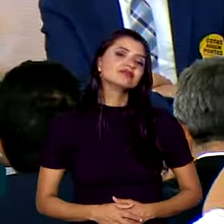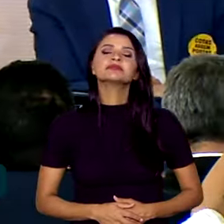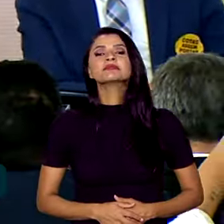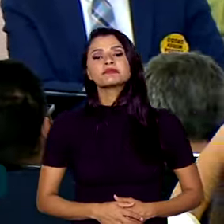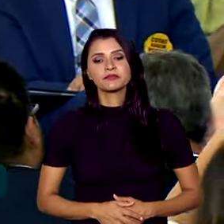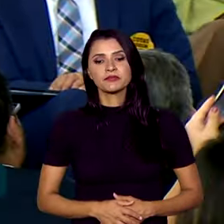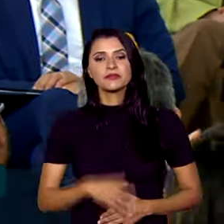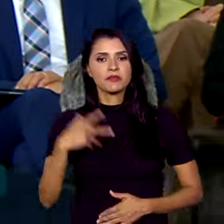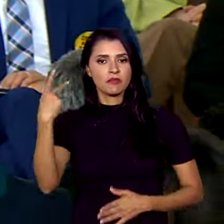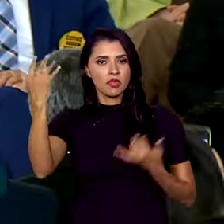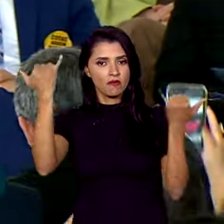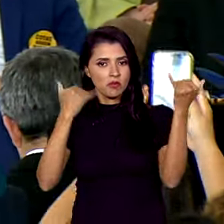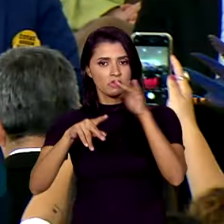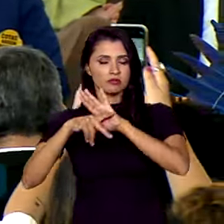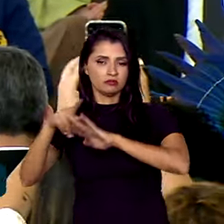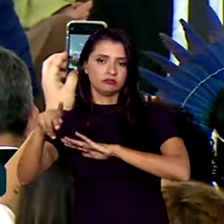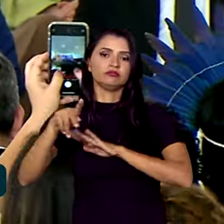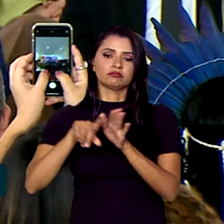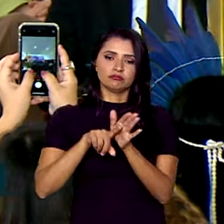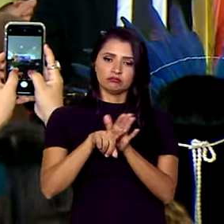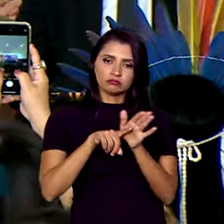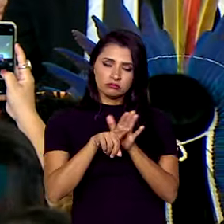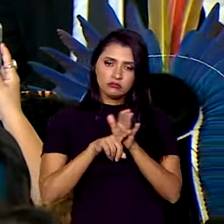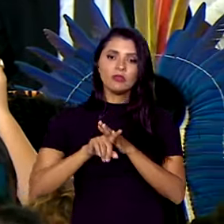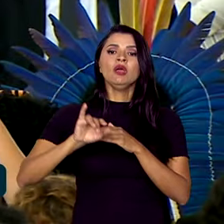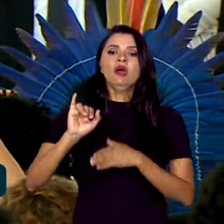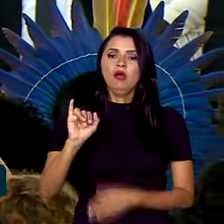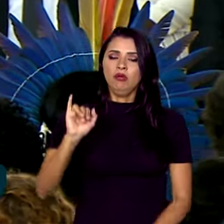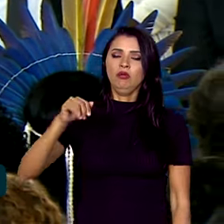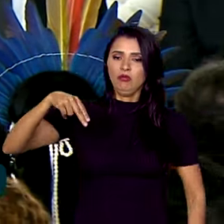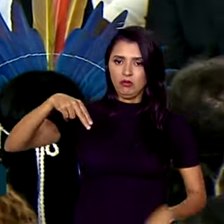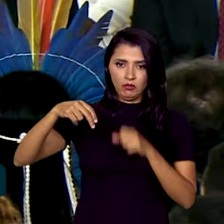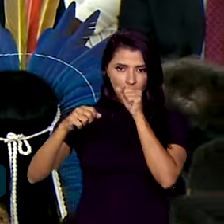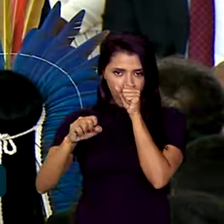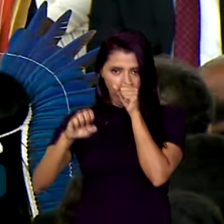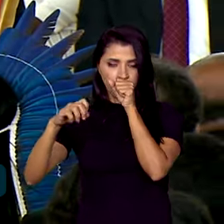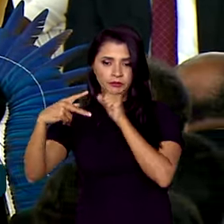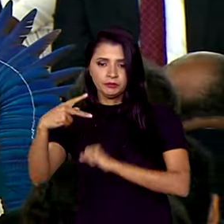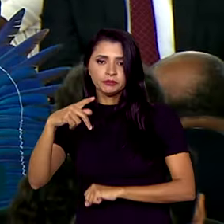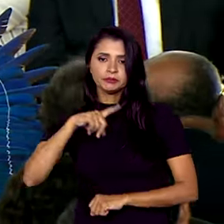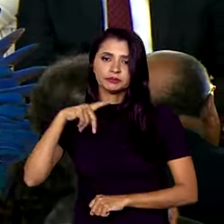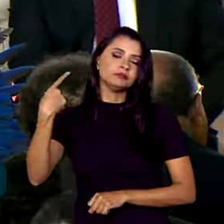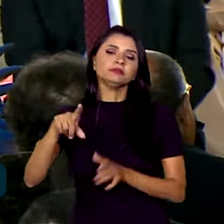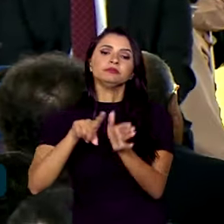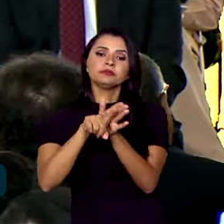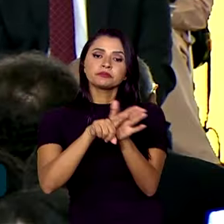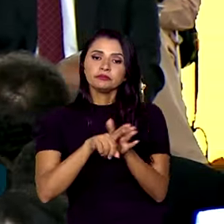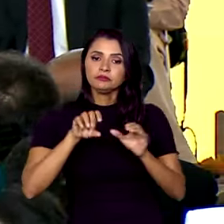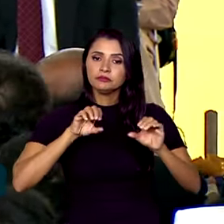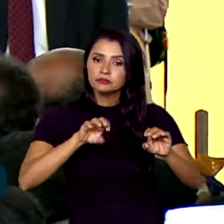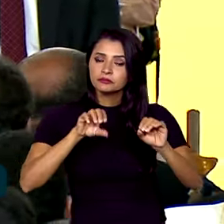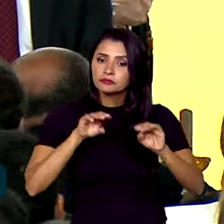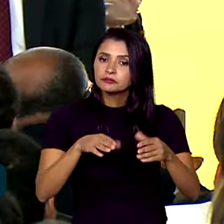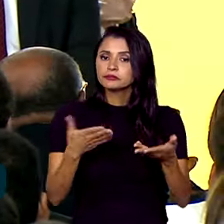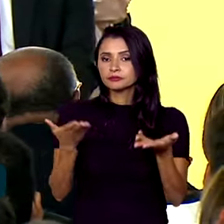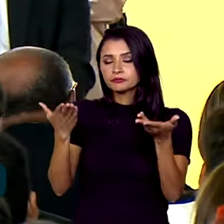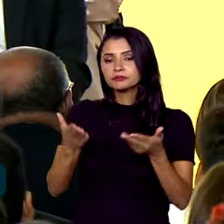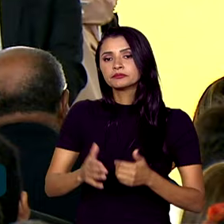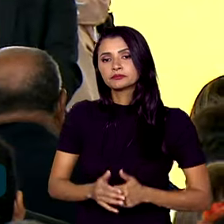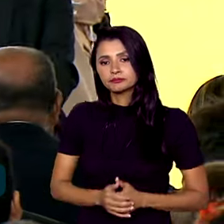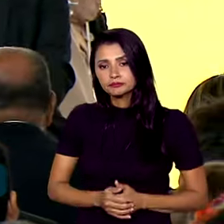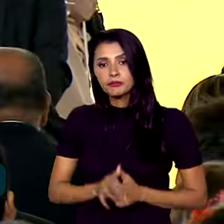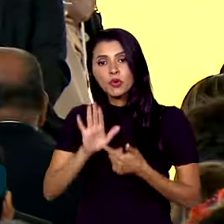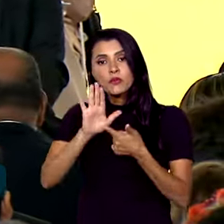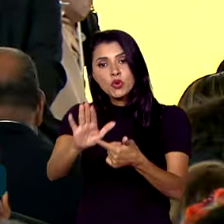Segundo dados do Censo da Educação Superior do Instituto Nacional de Estudos e Pesquisas Educacionais Anísio Teixeira, o INEP,